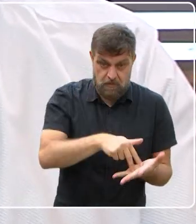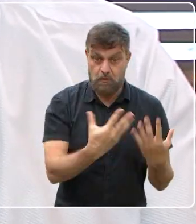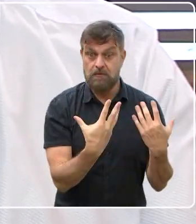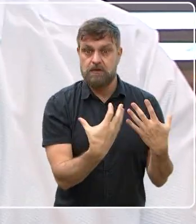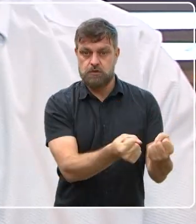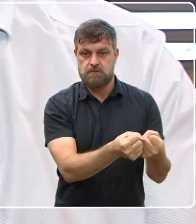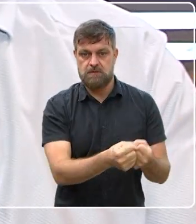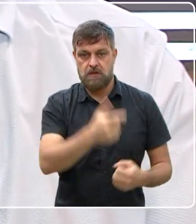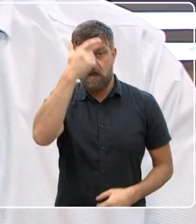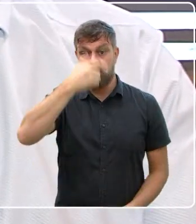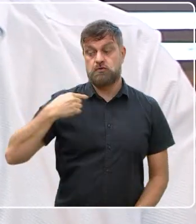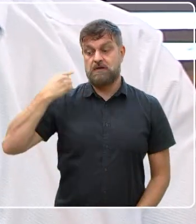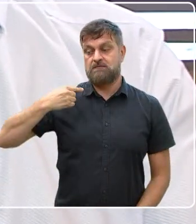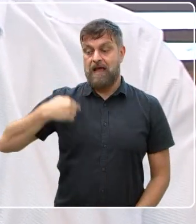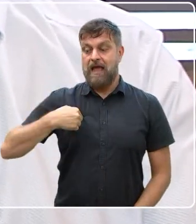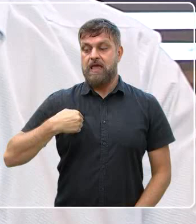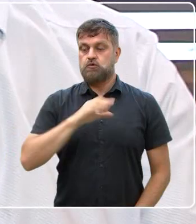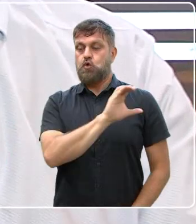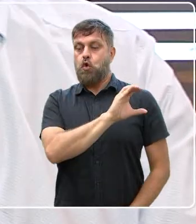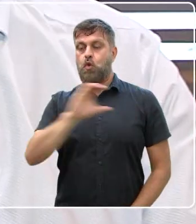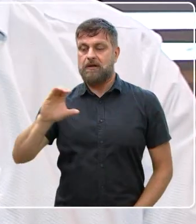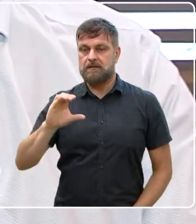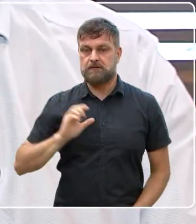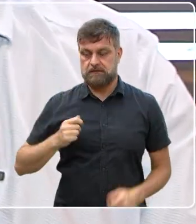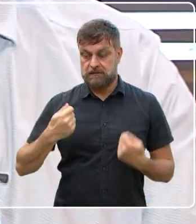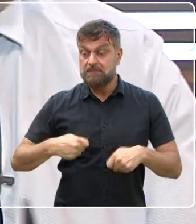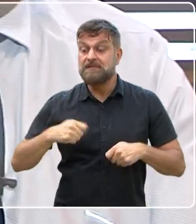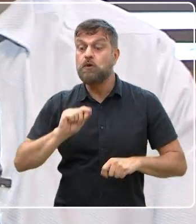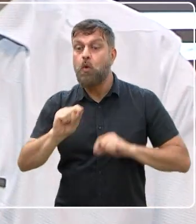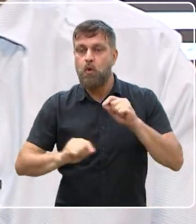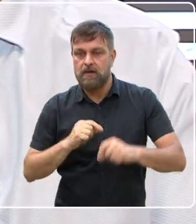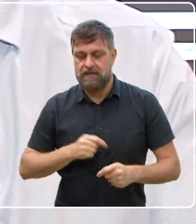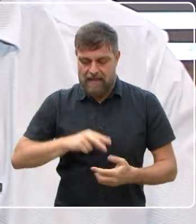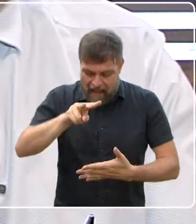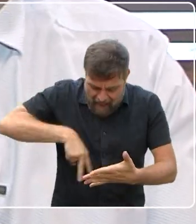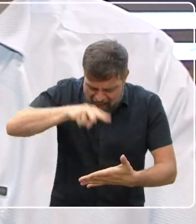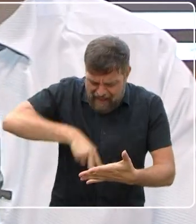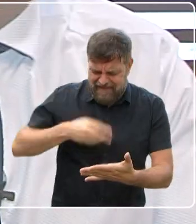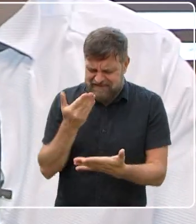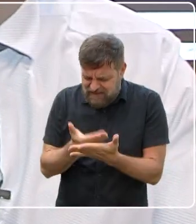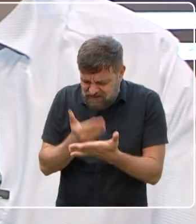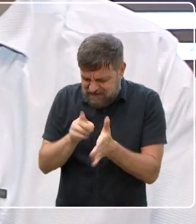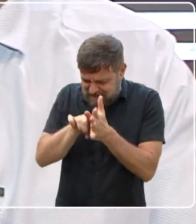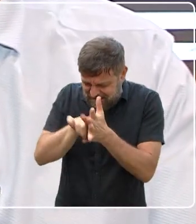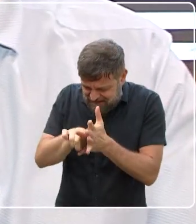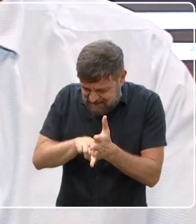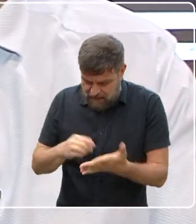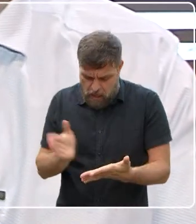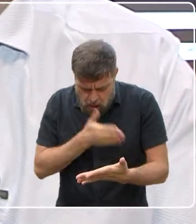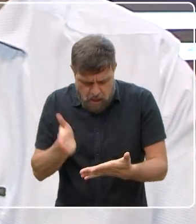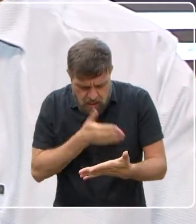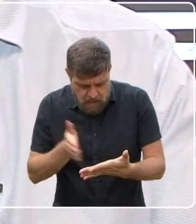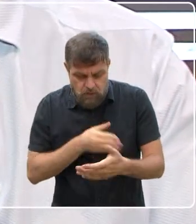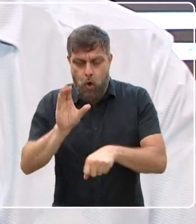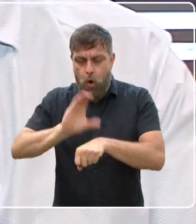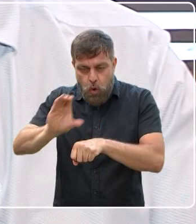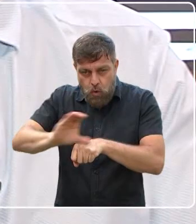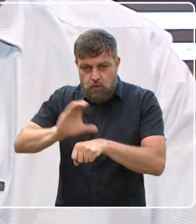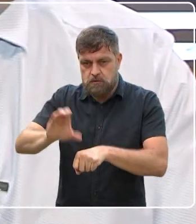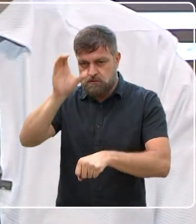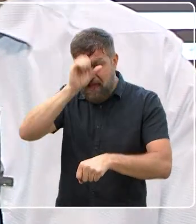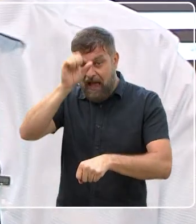né, aí não sou mais advogado, agora sou coordenador. O que isso exige, né? Aí, bora ler, bora procurar recomendação de livro, bora fazer